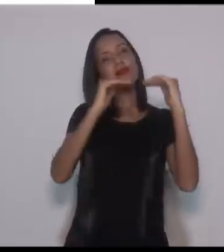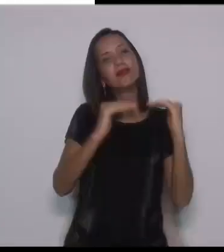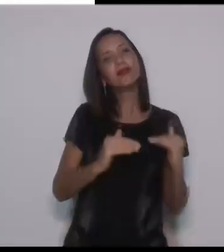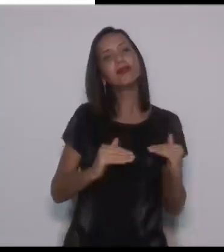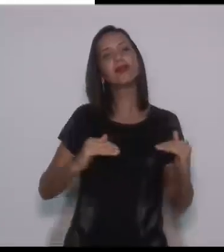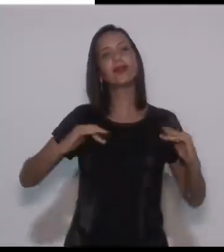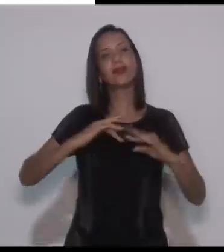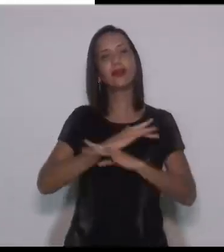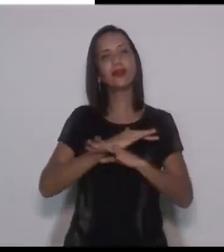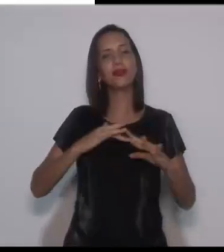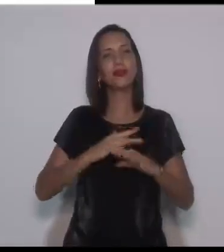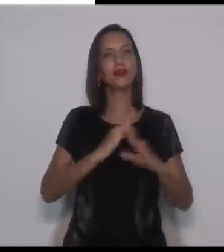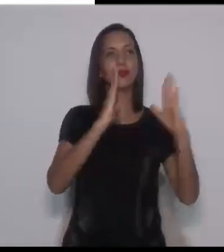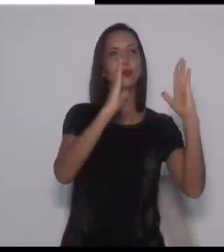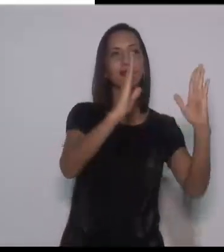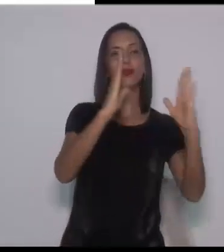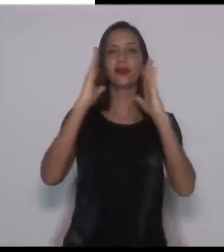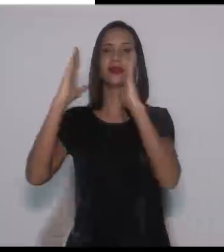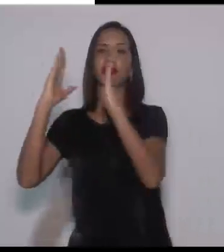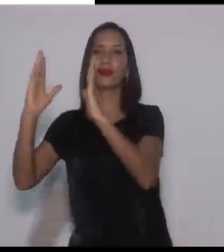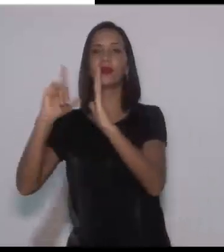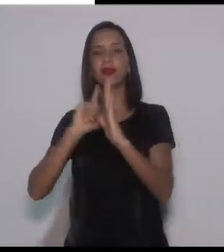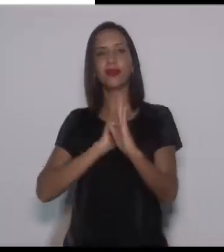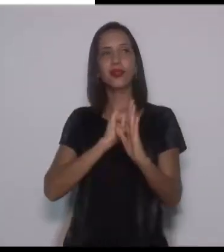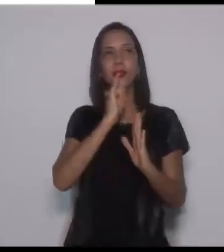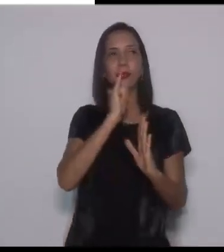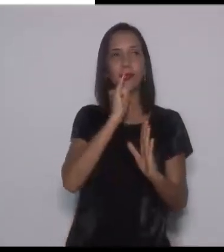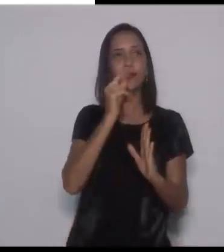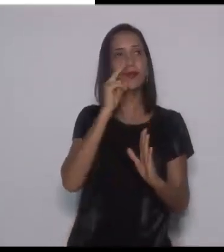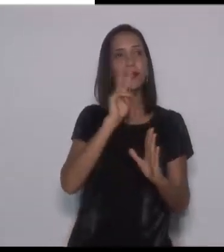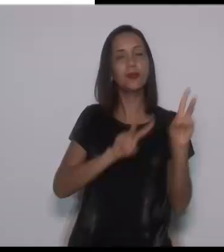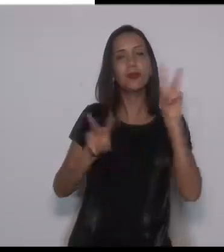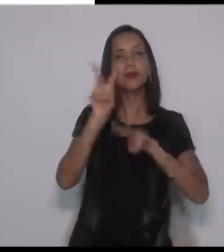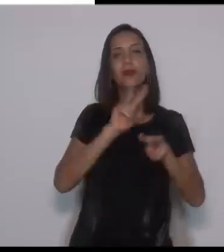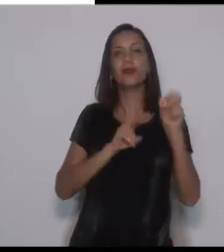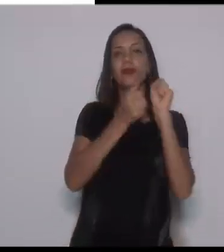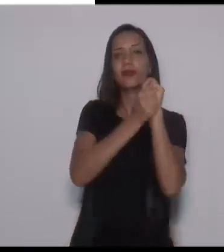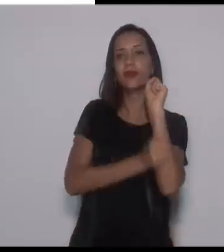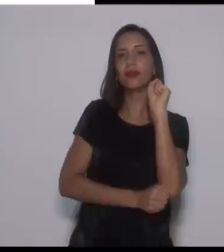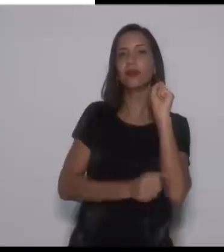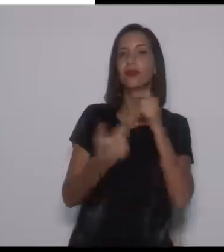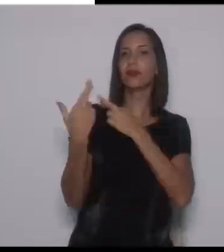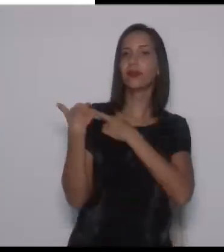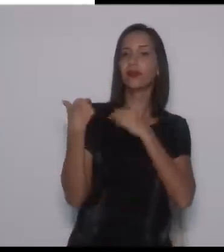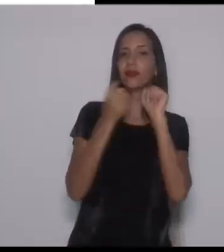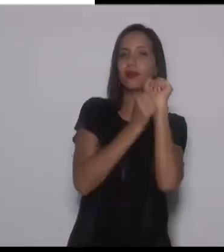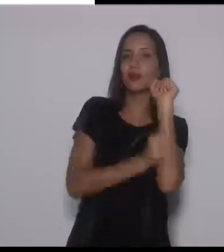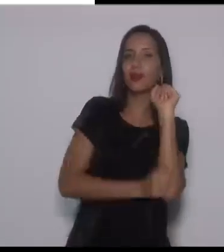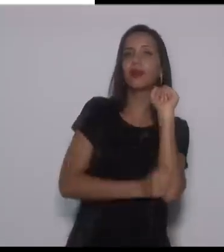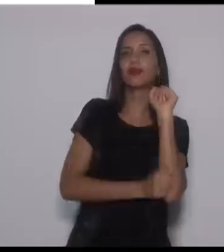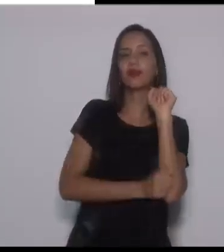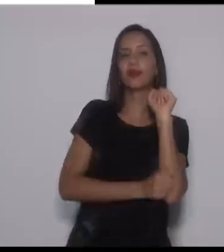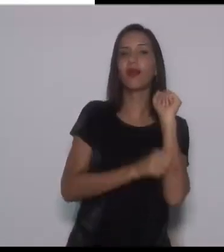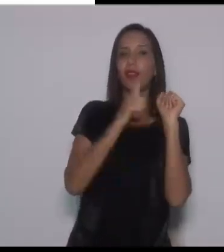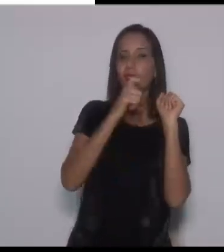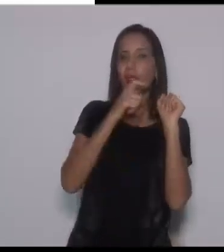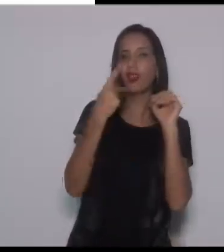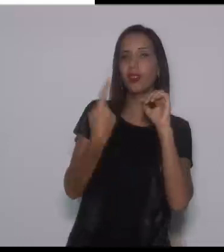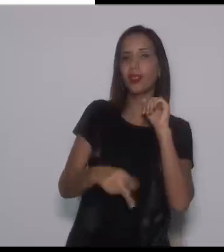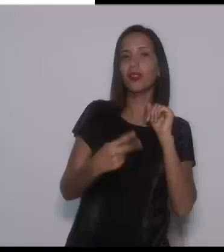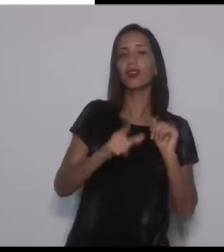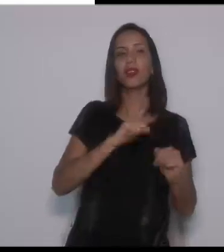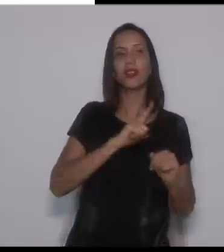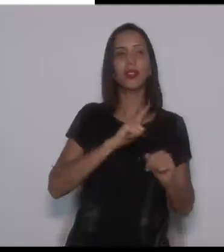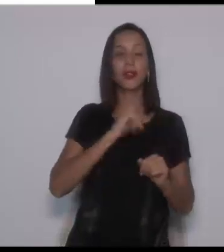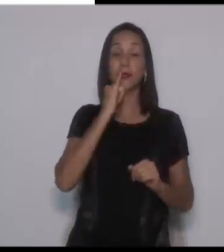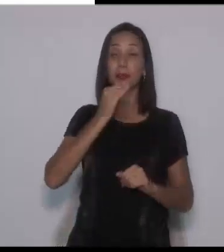cidade. Para cada saneamento básico que a gente enxerga, tem diretamente ligado uma questão de saúde pública. Então,